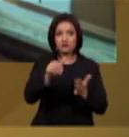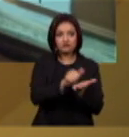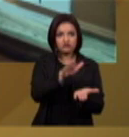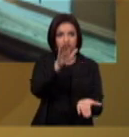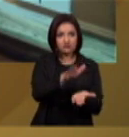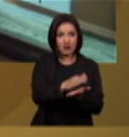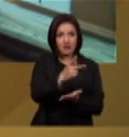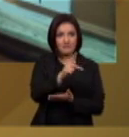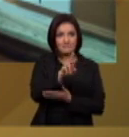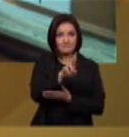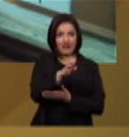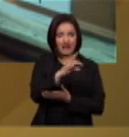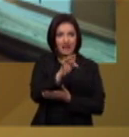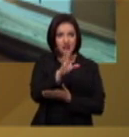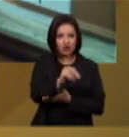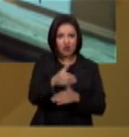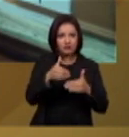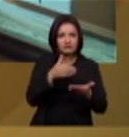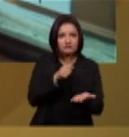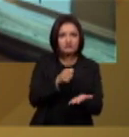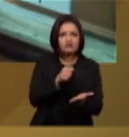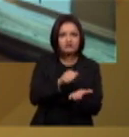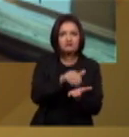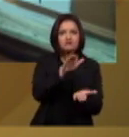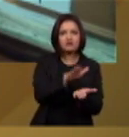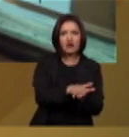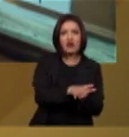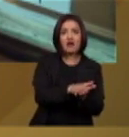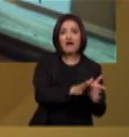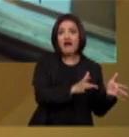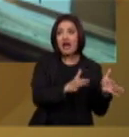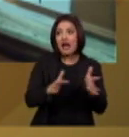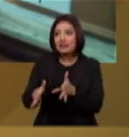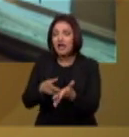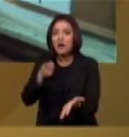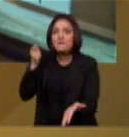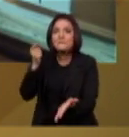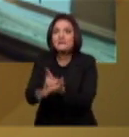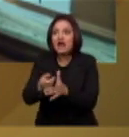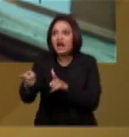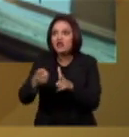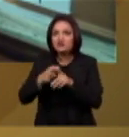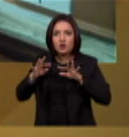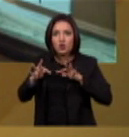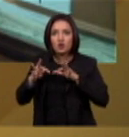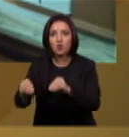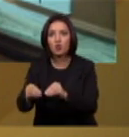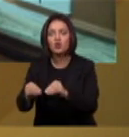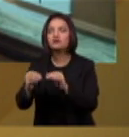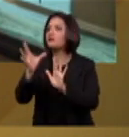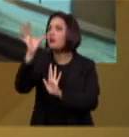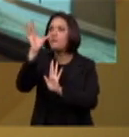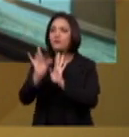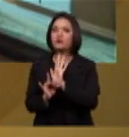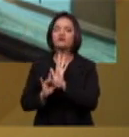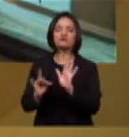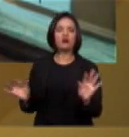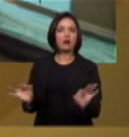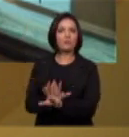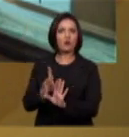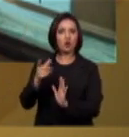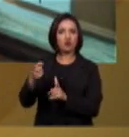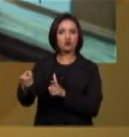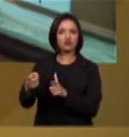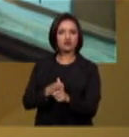do precatório até a liquidação do débito, se ocorrida a liquidação dentro